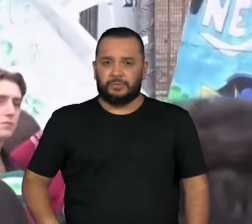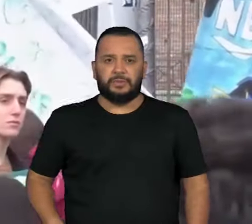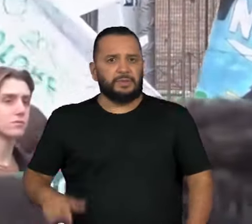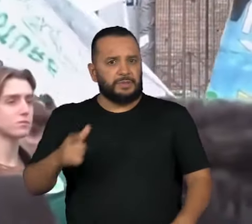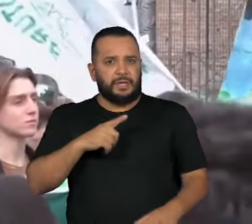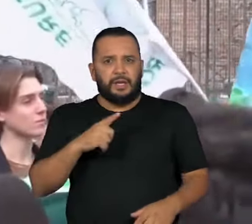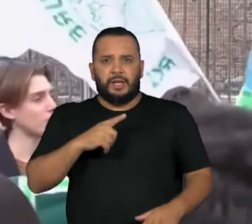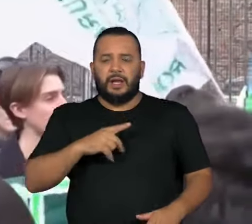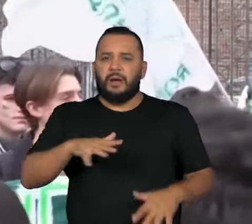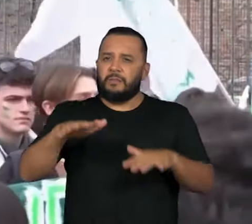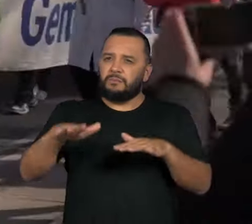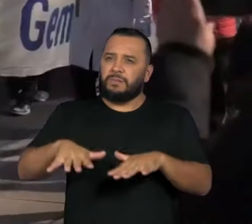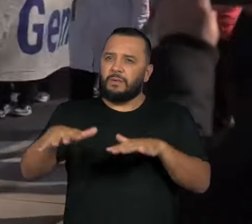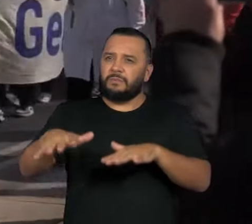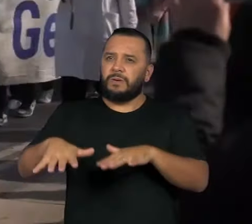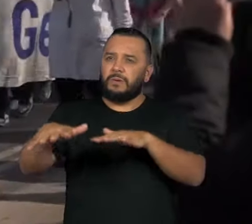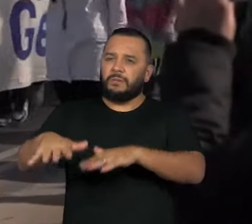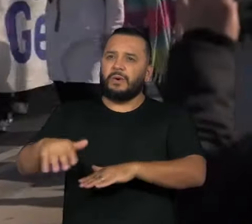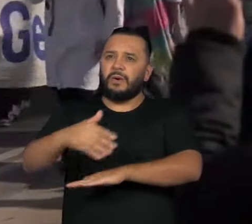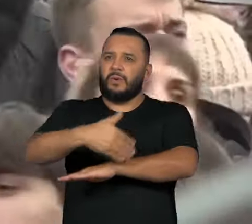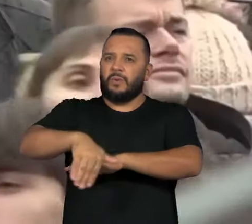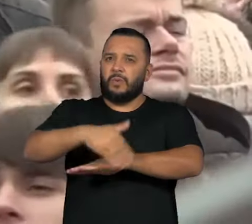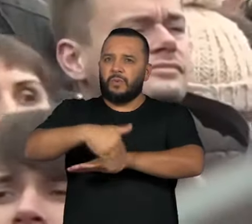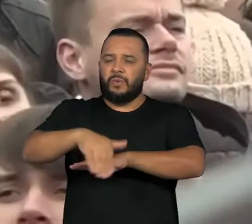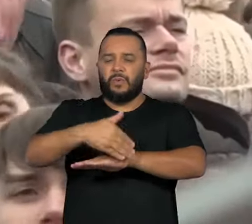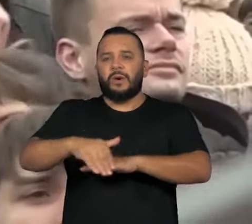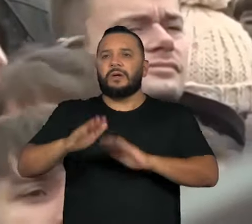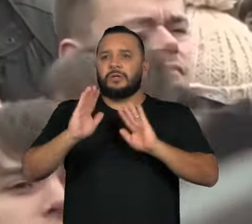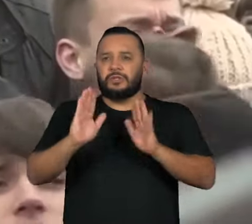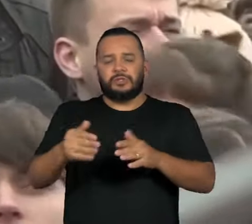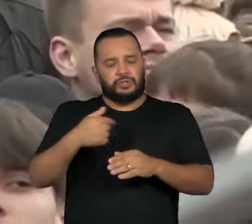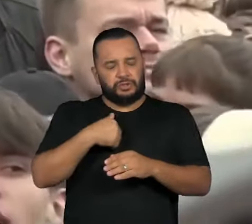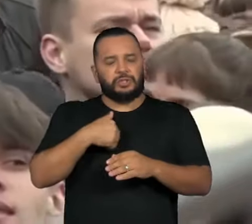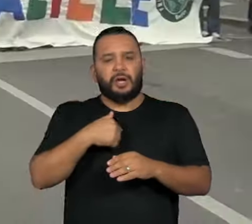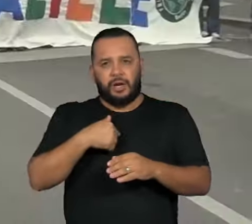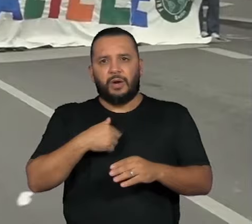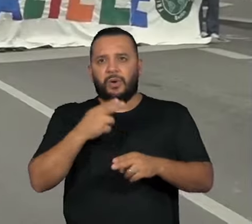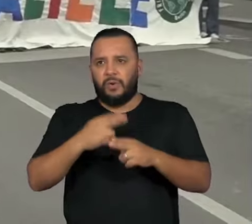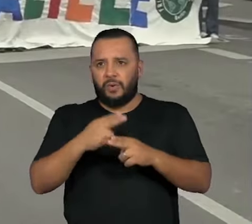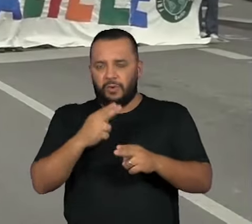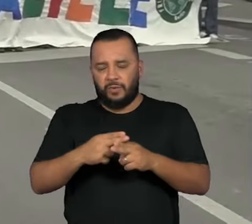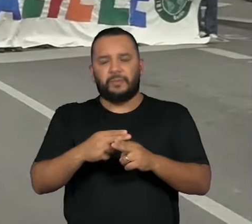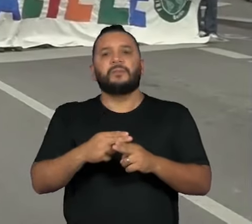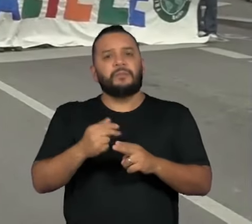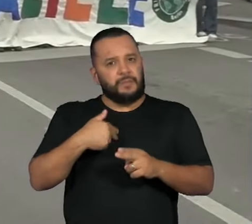Protestos pelas ruas de Roma, Viena e Berlim, e com um pedido em comum: